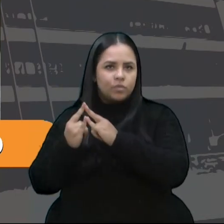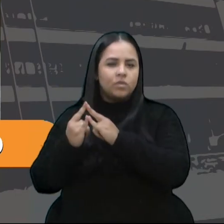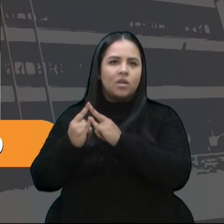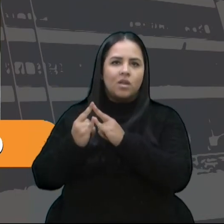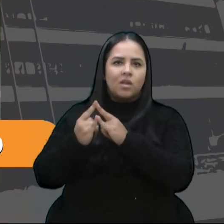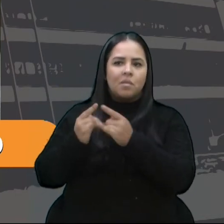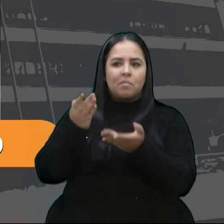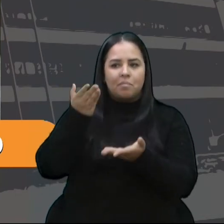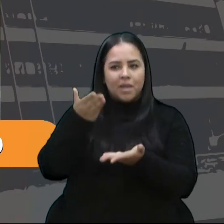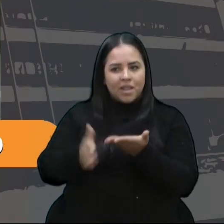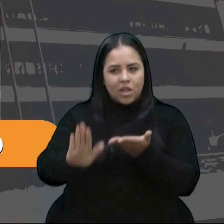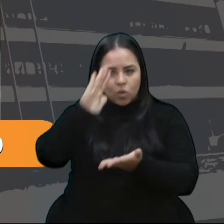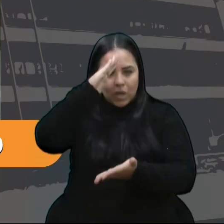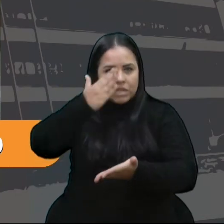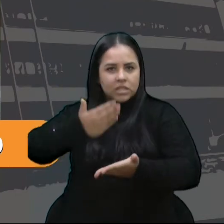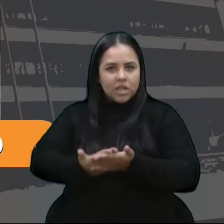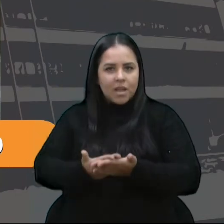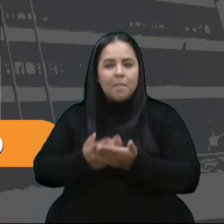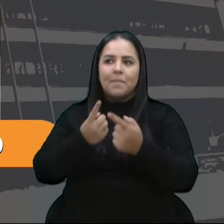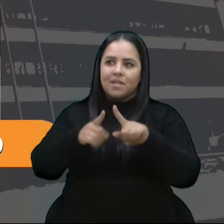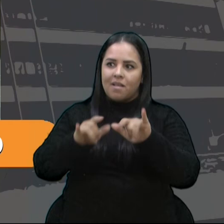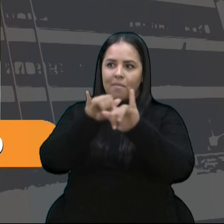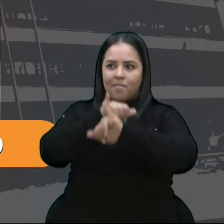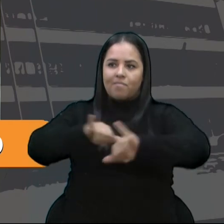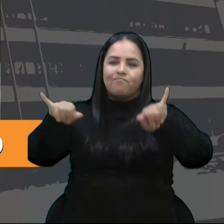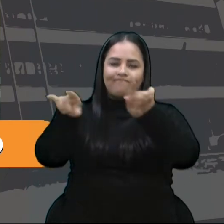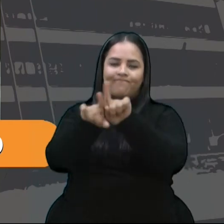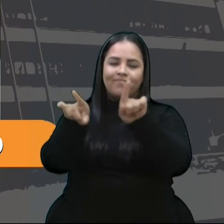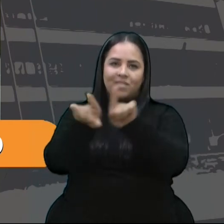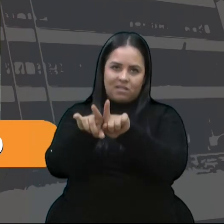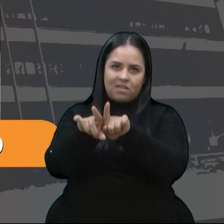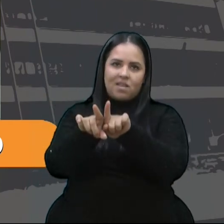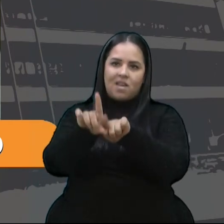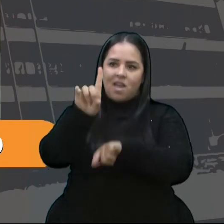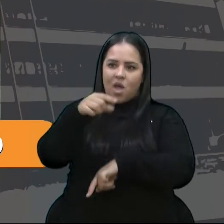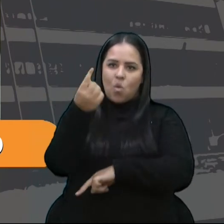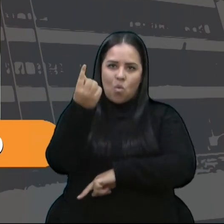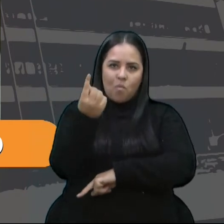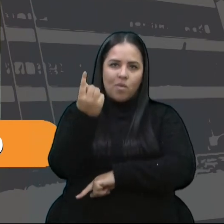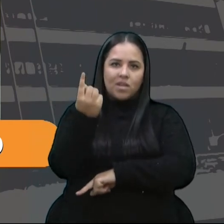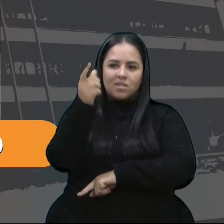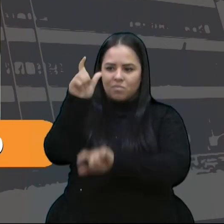perdendo credibilidade, mas a mídia é uma delas que vem perdendo credibilidade.